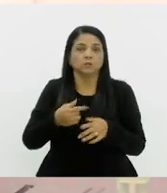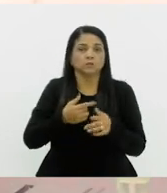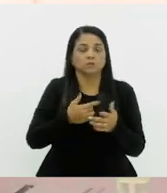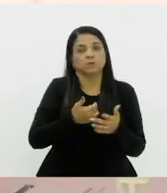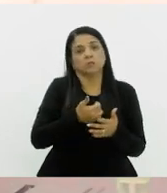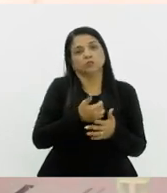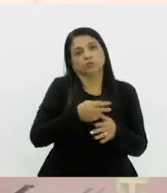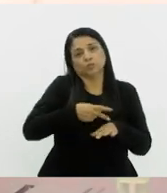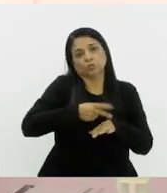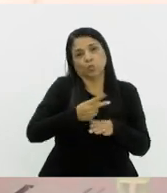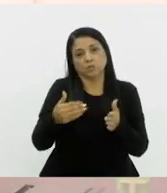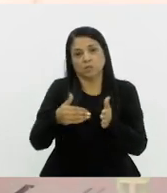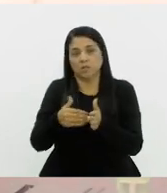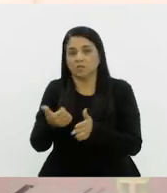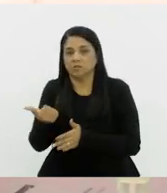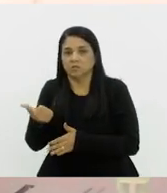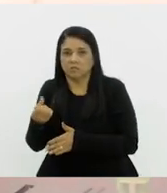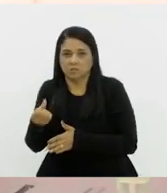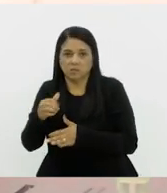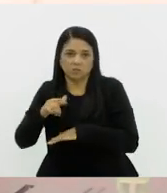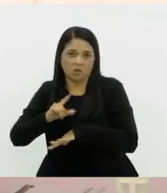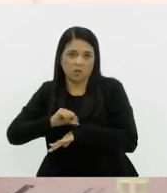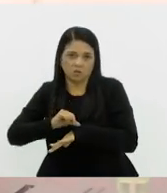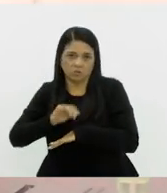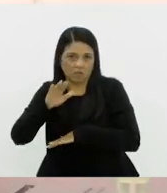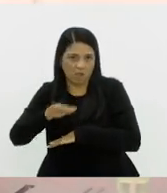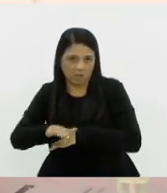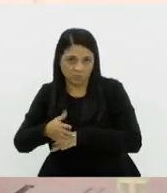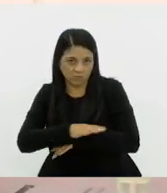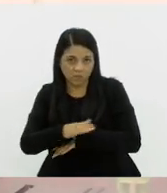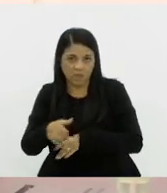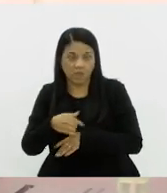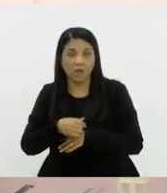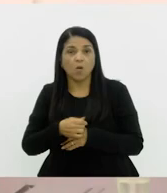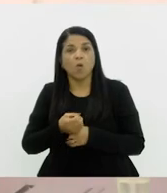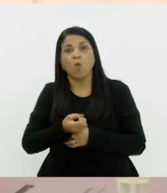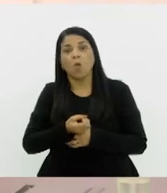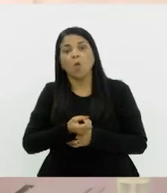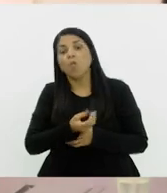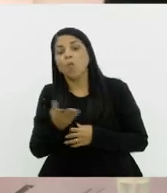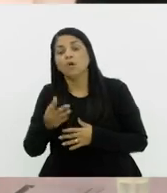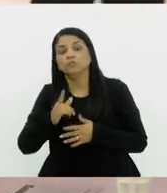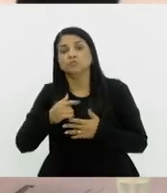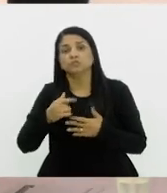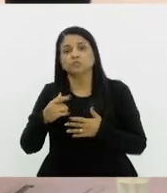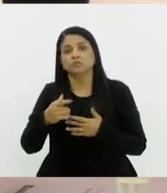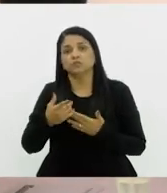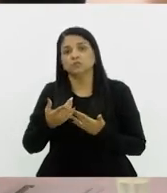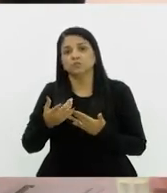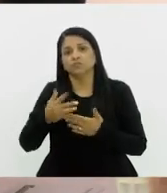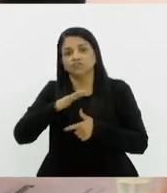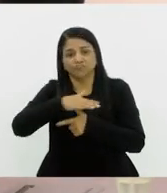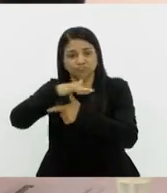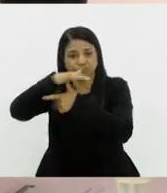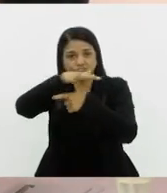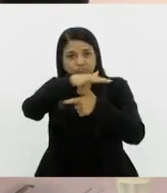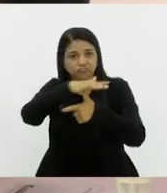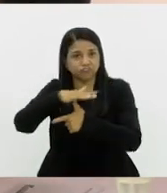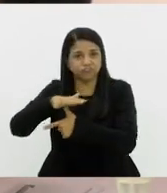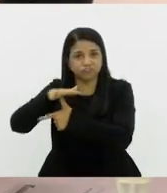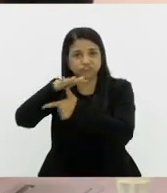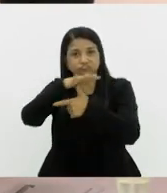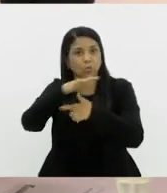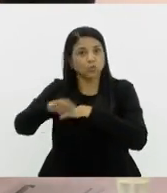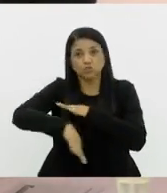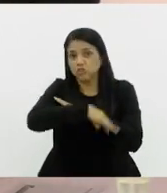que o sol? Se eles disserem, se eles tiverem na mão deles, dizer quais são os voos, não vai adiantar nada para a gente. Eles vão botar um atrás do outro e o dia